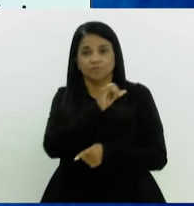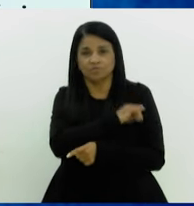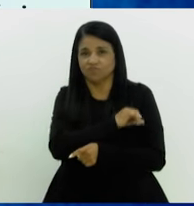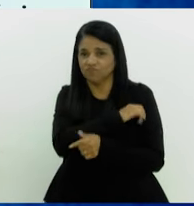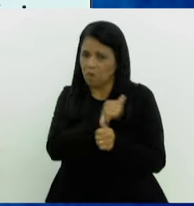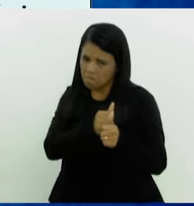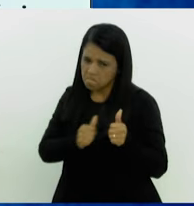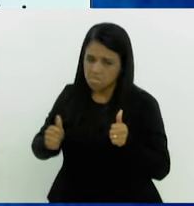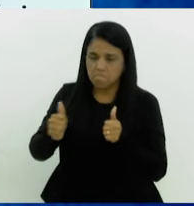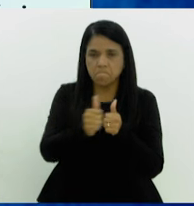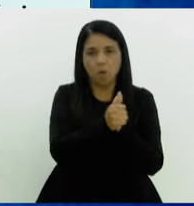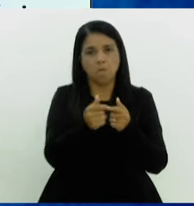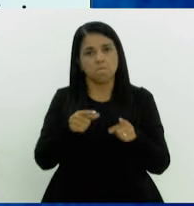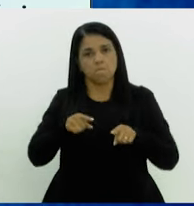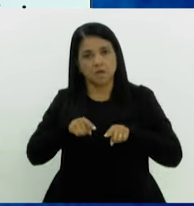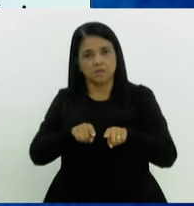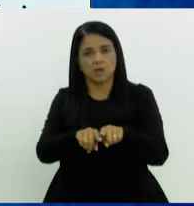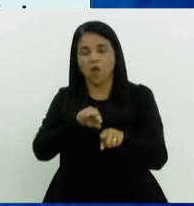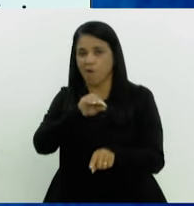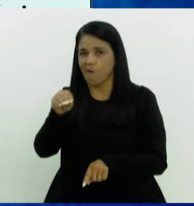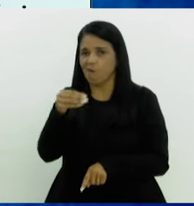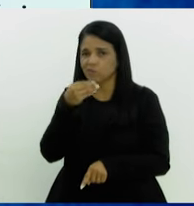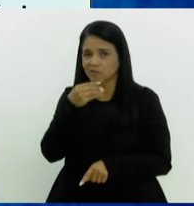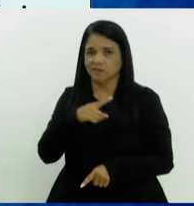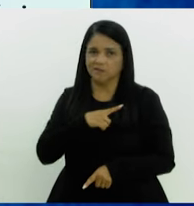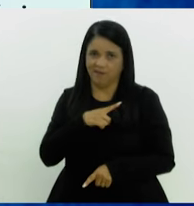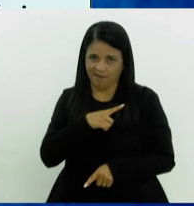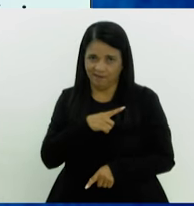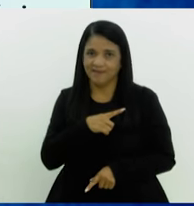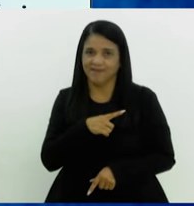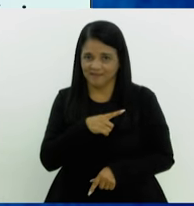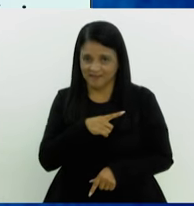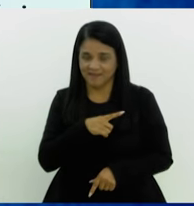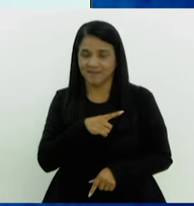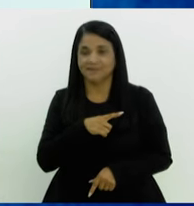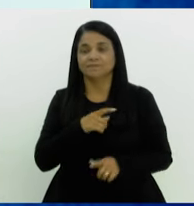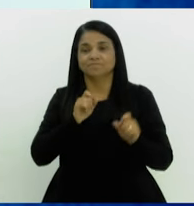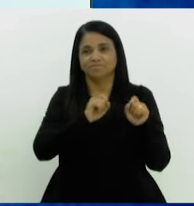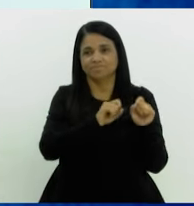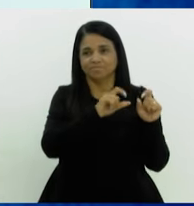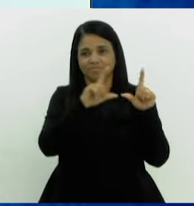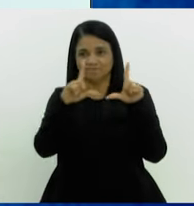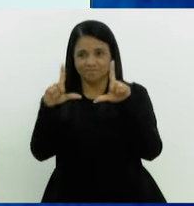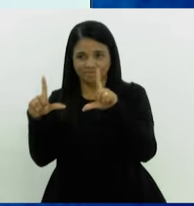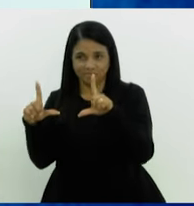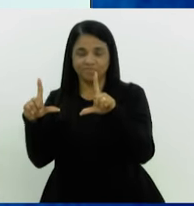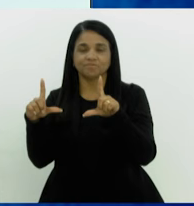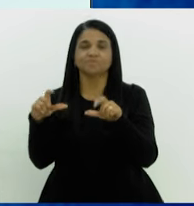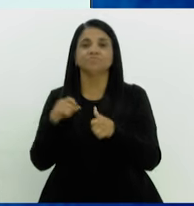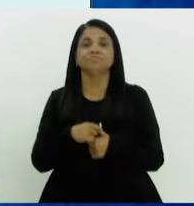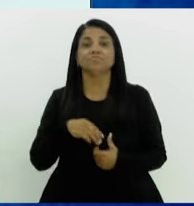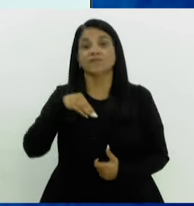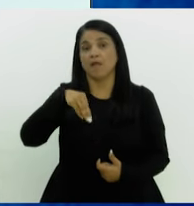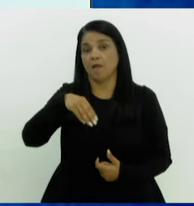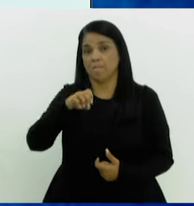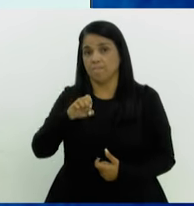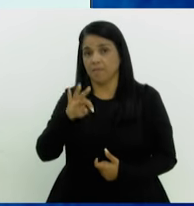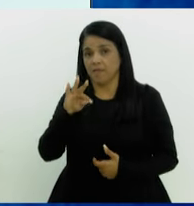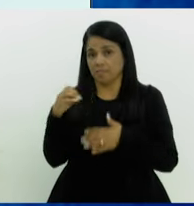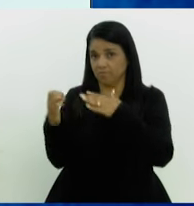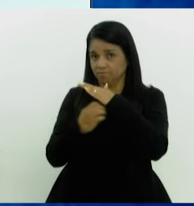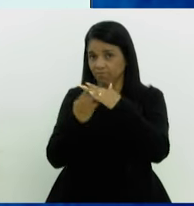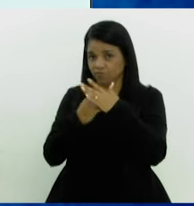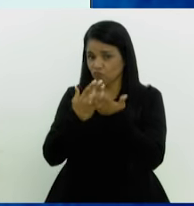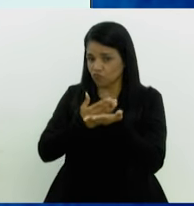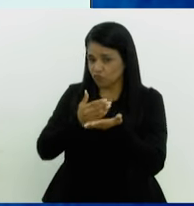na frente nessas parcerias todas e oportunidad que a gente tem próximo slide por favor a meta lançou no